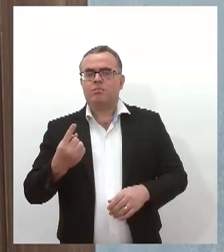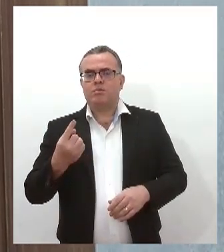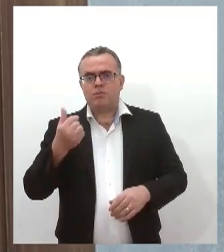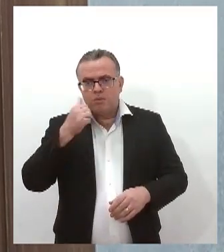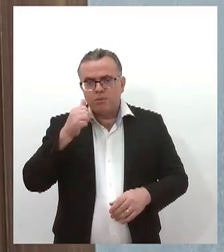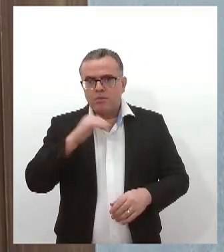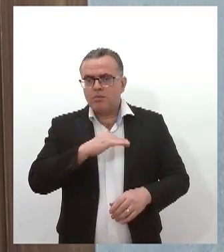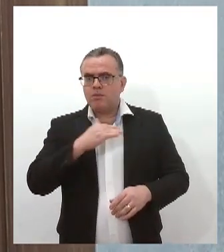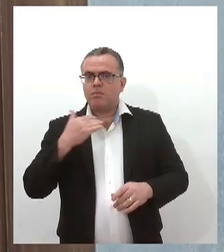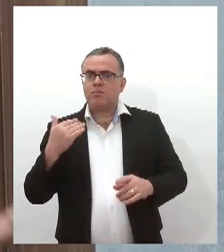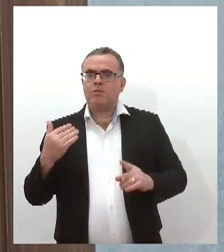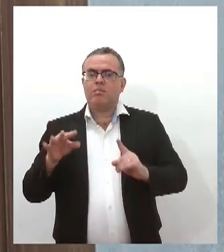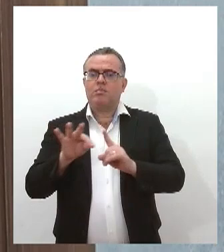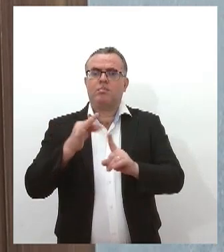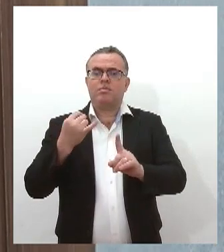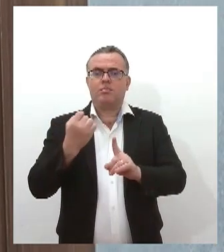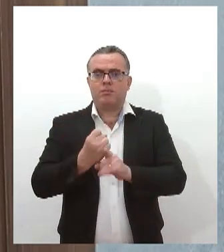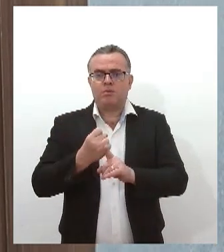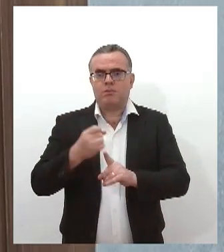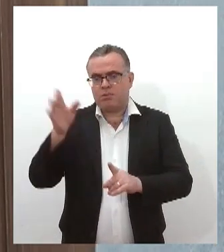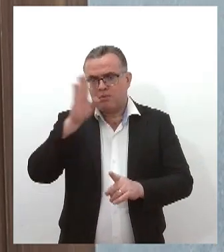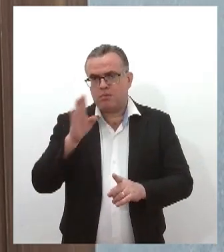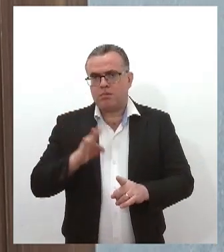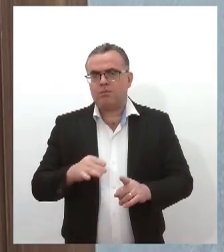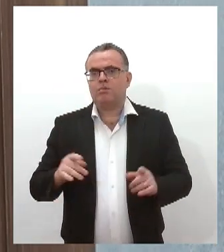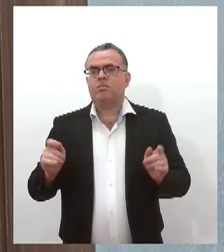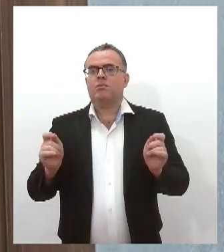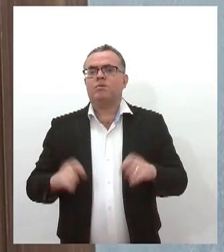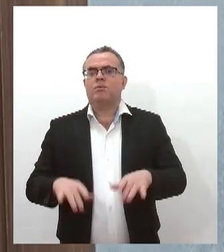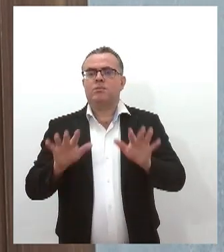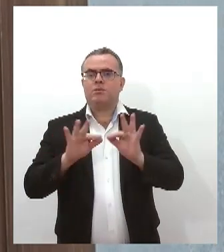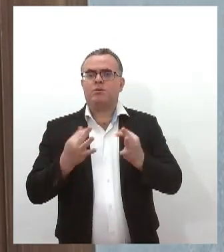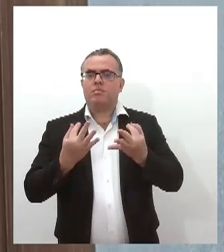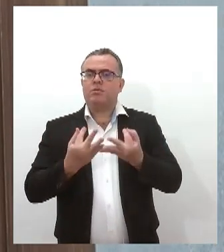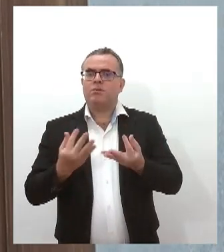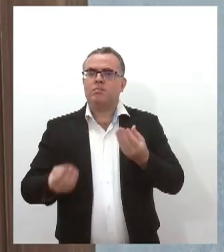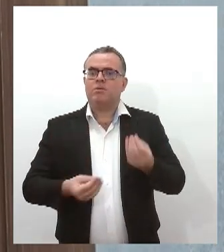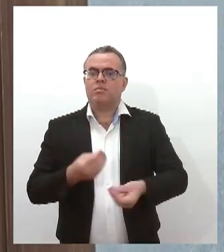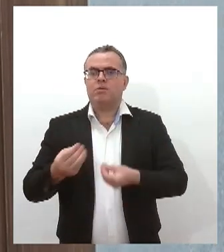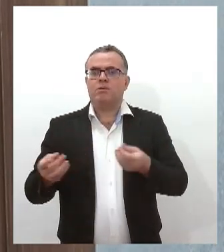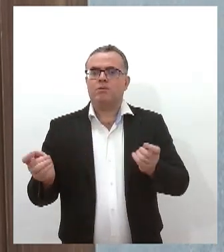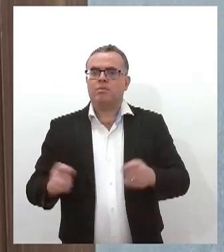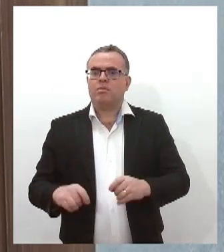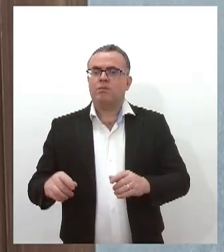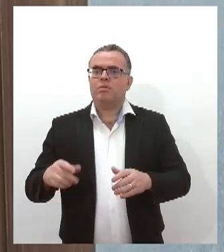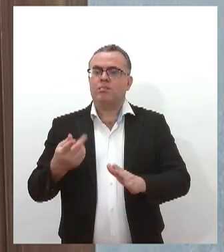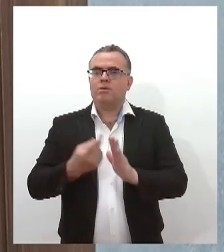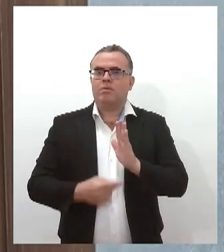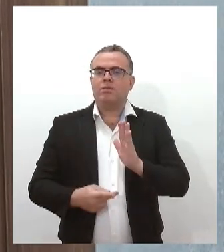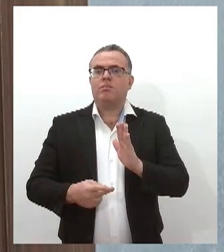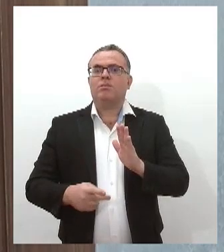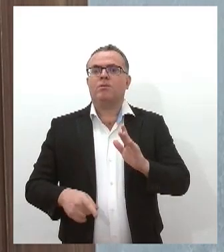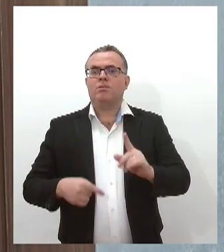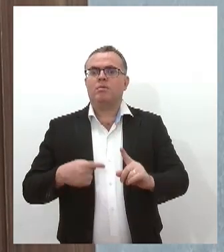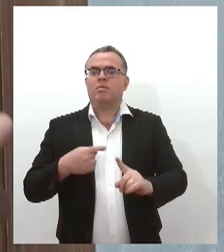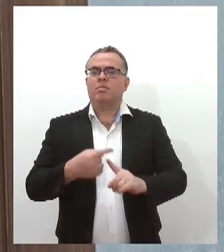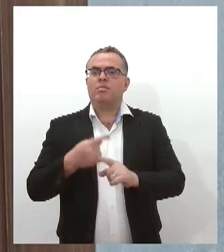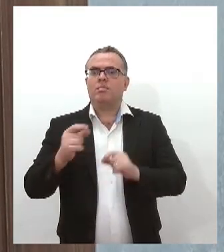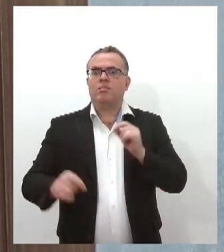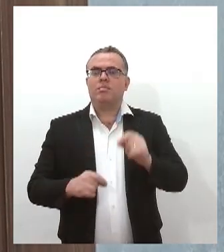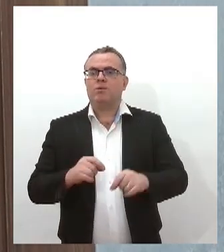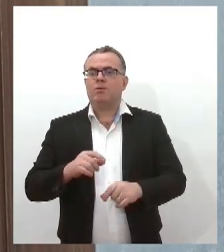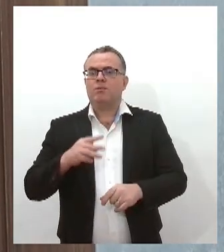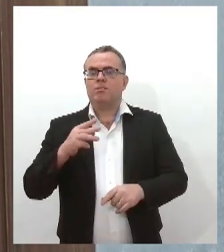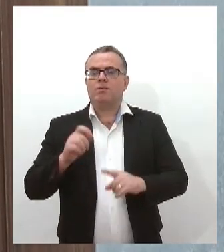nossa pauta também é valorização da vida e da família, através do projeto Basta. Temos uma agenda aí para o mês de maio e junho nas